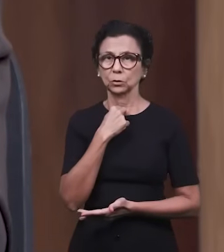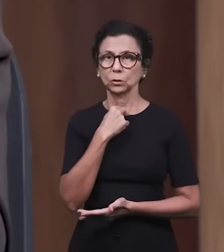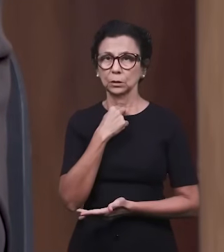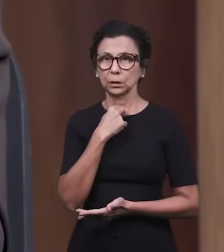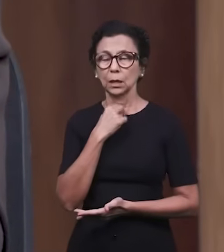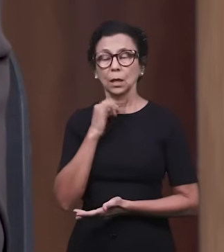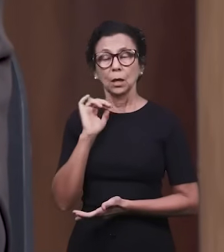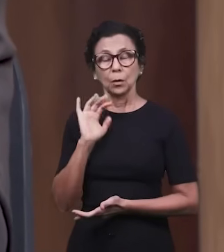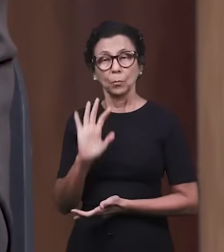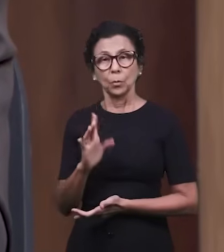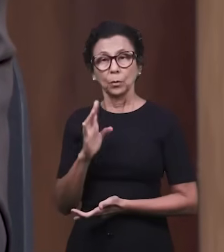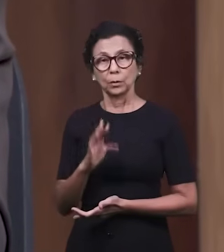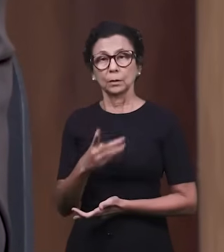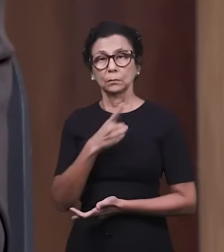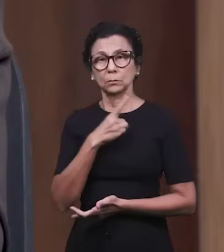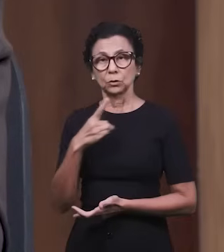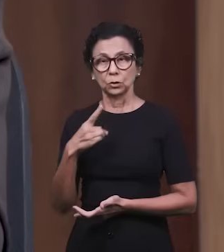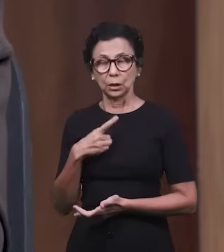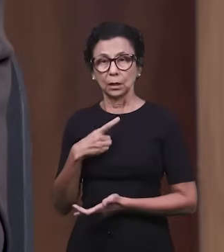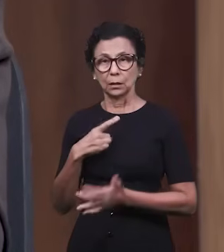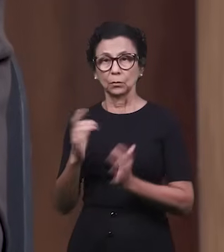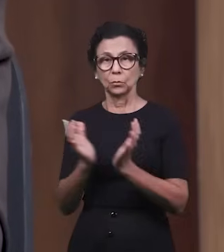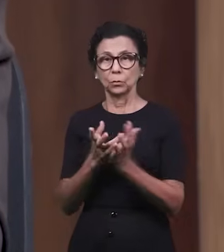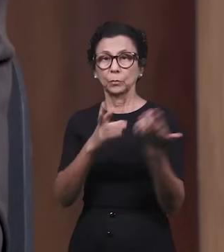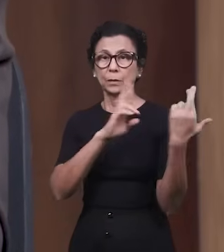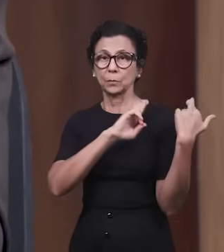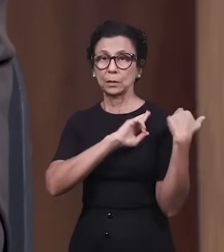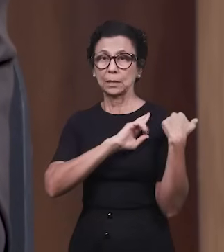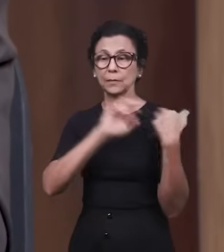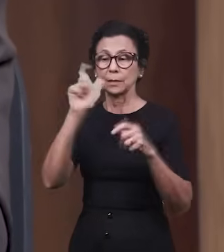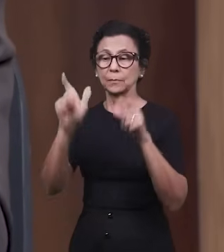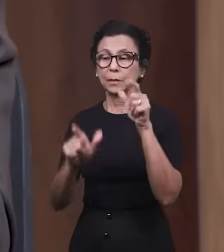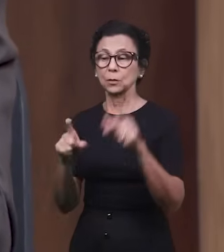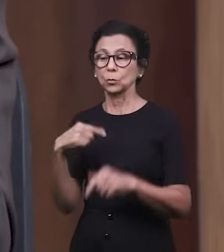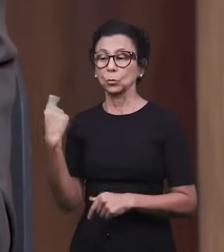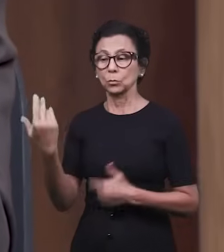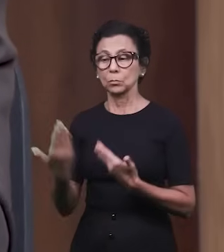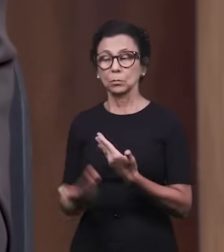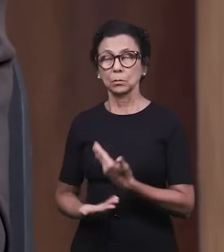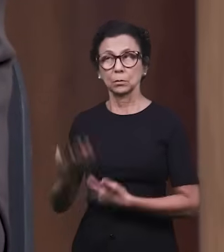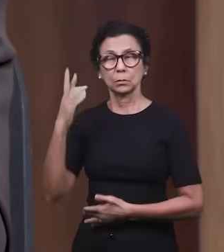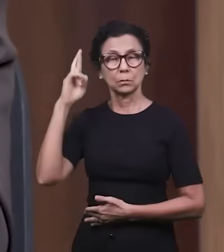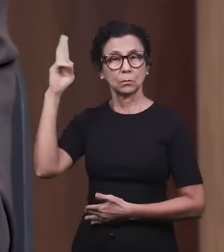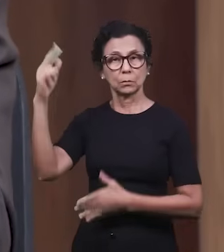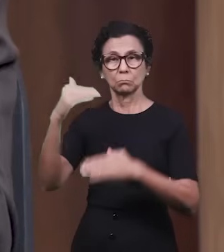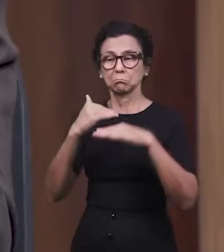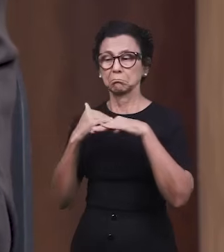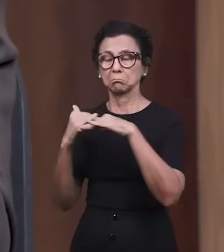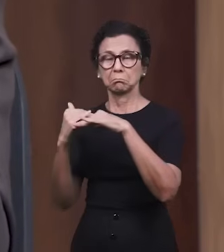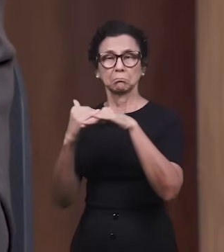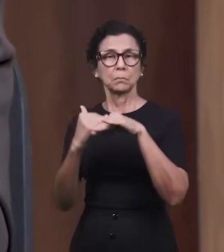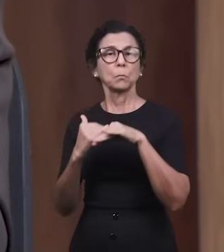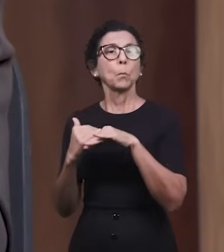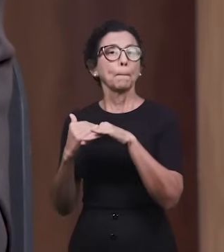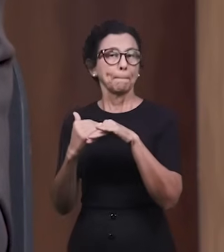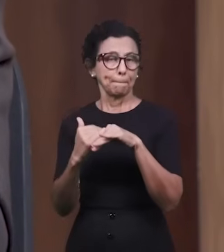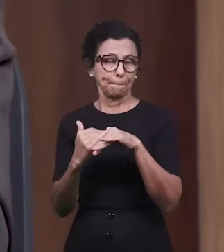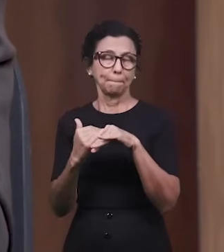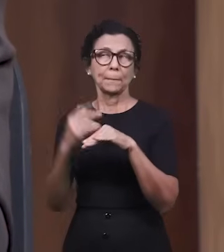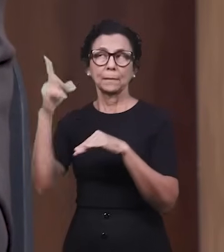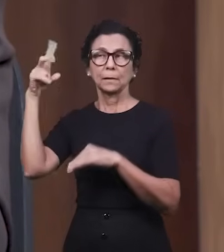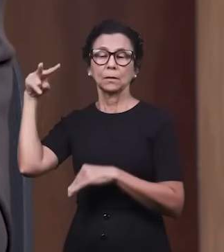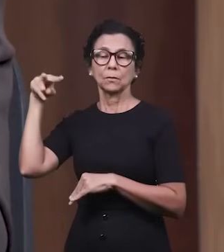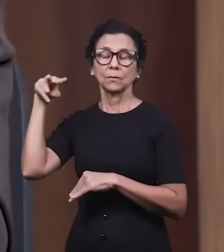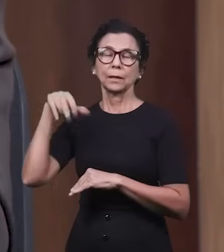da orientação daquele diácono, daquele grupo, essas pessoas são todos servos do Senhor, são todos iguais, né?